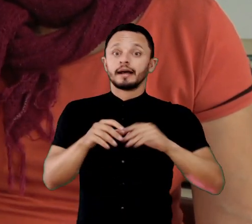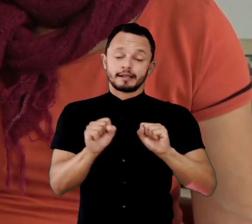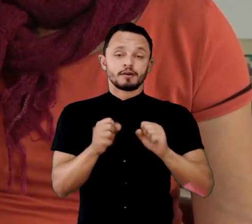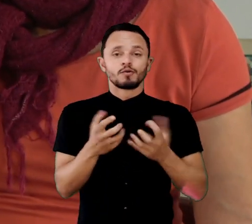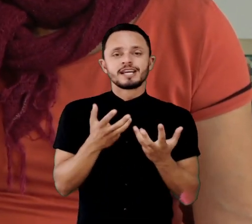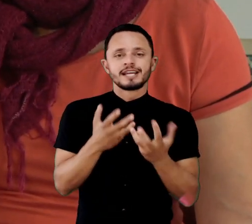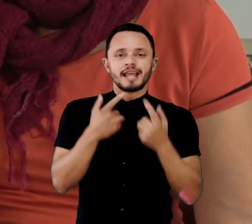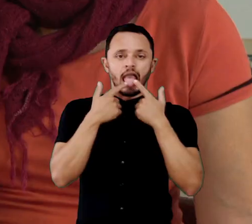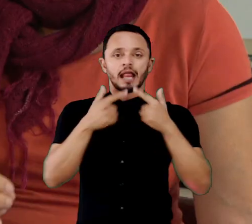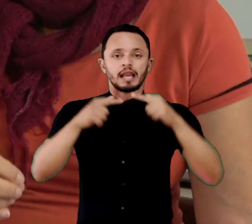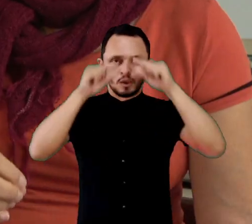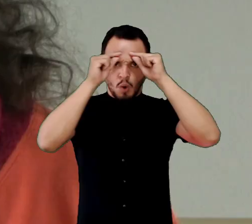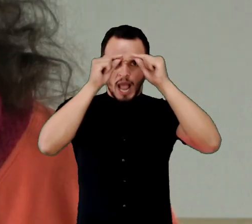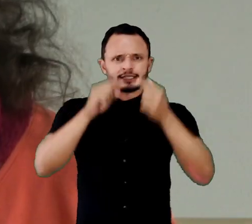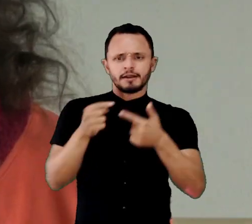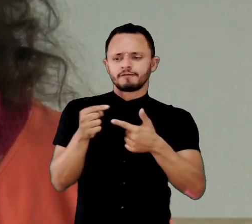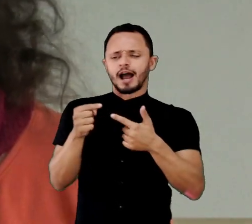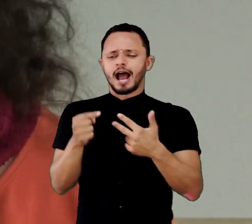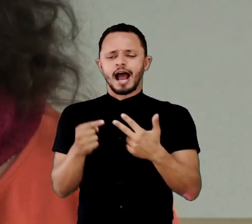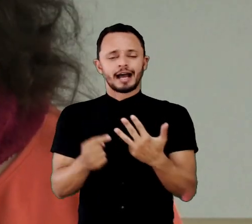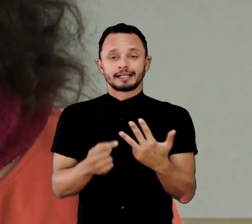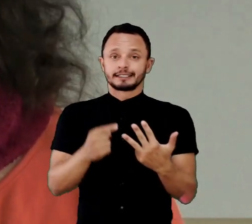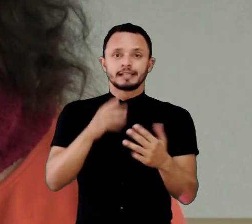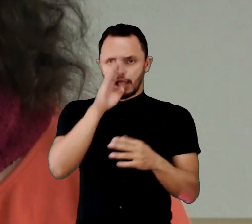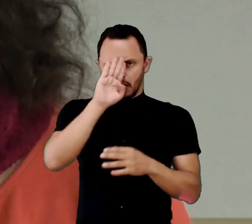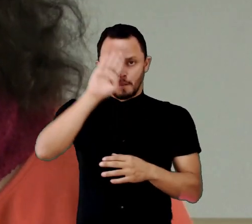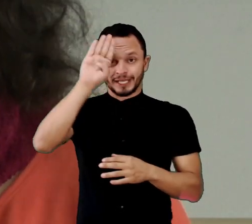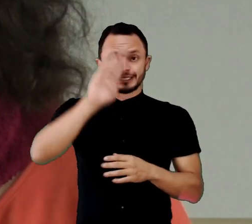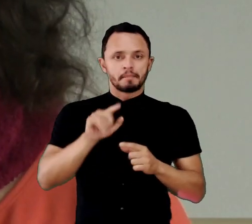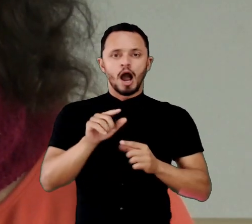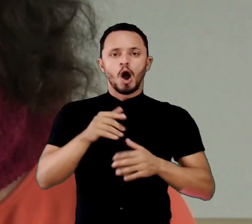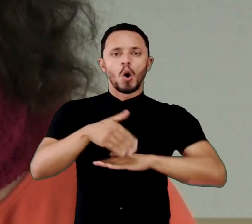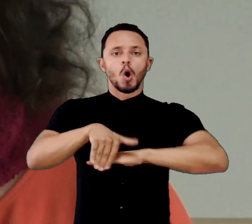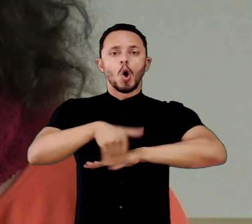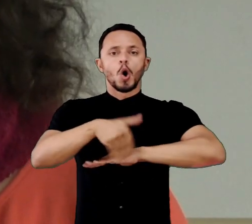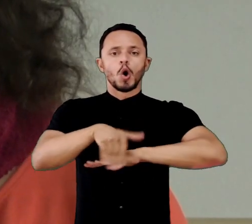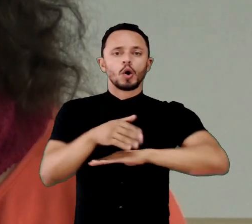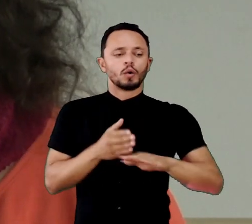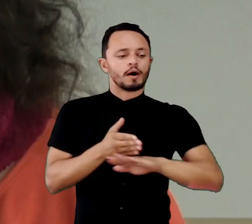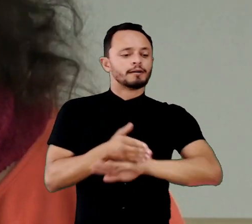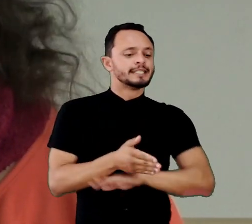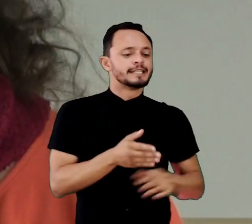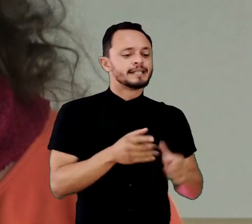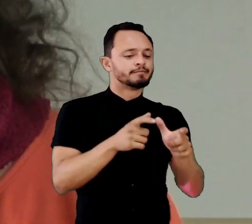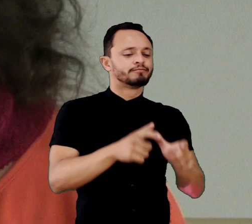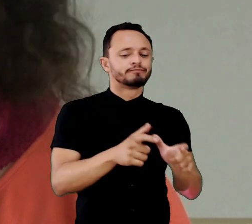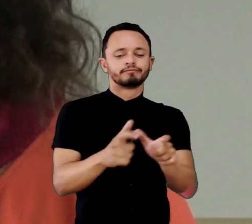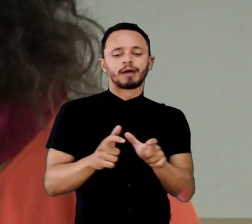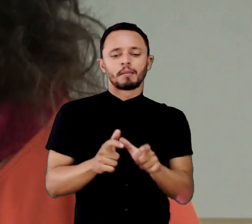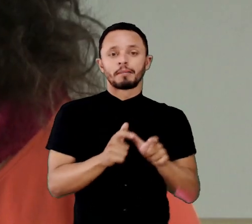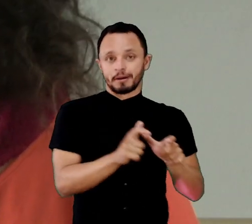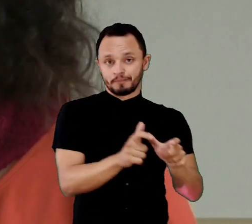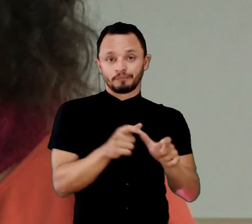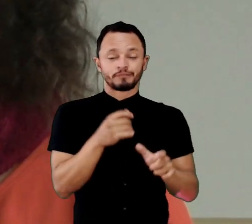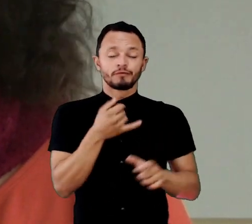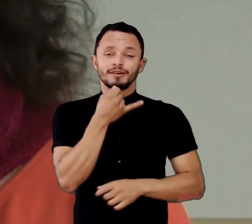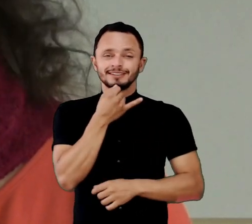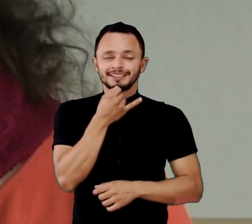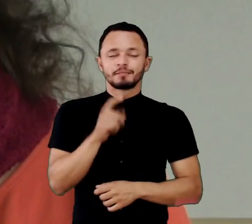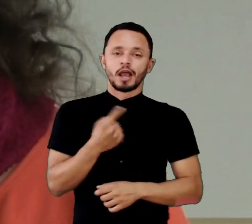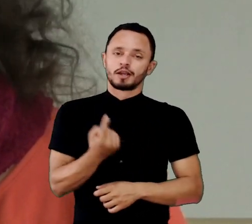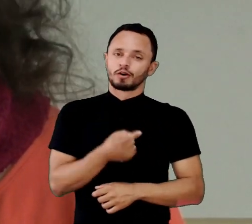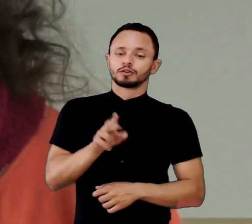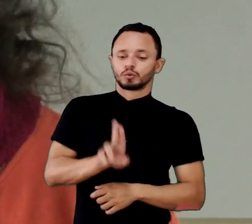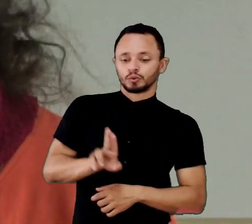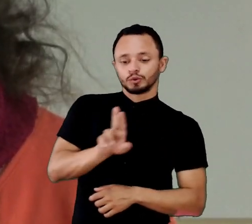várias linguagens ao mesmo tempo, né? Que isso foi constituindo, eu acho, na nossa linguagem, né? Que a gente passou a